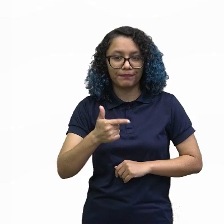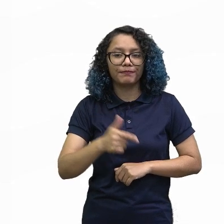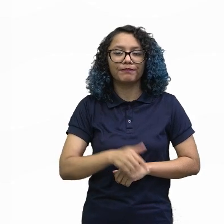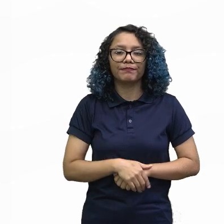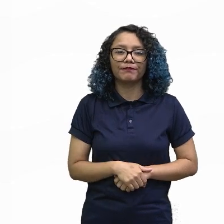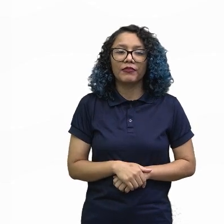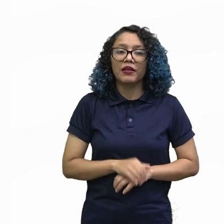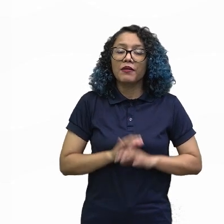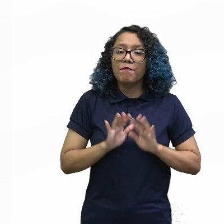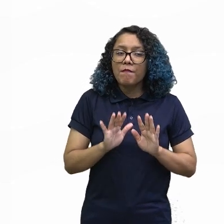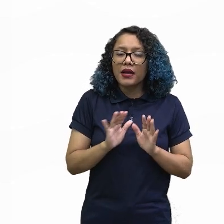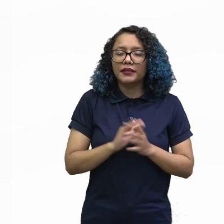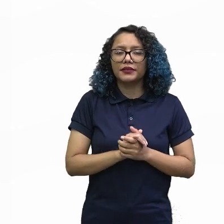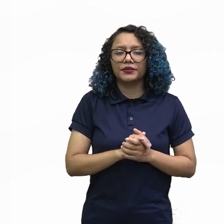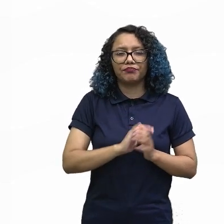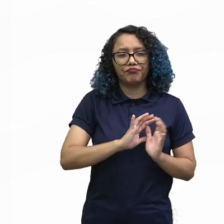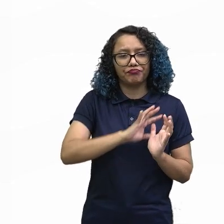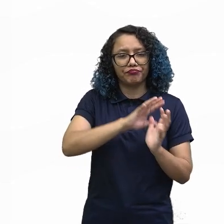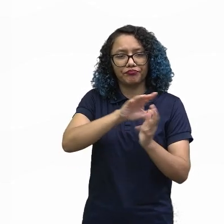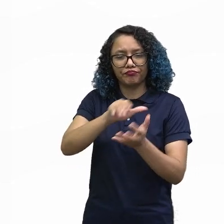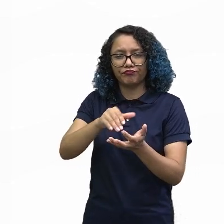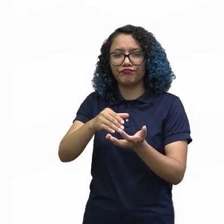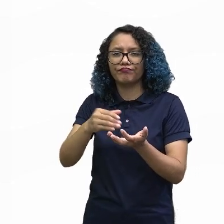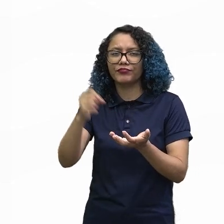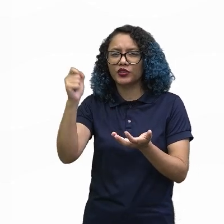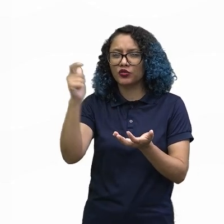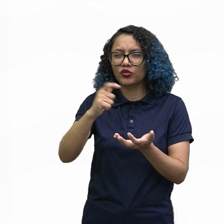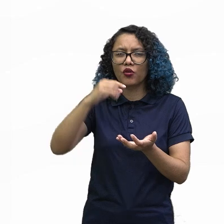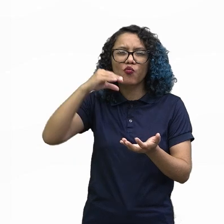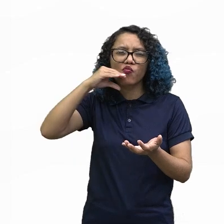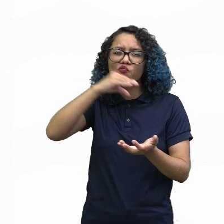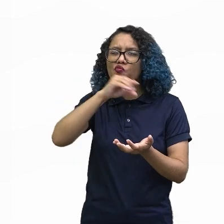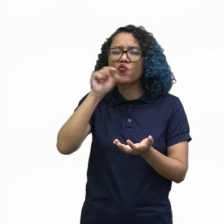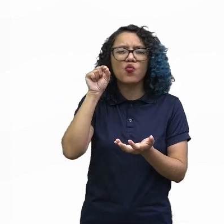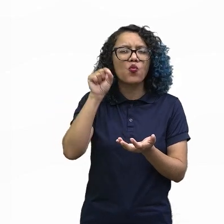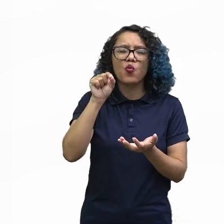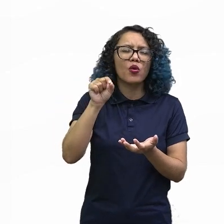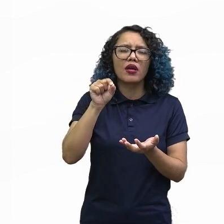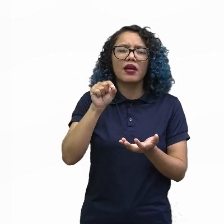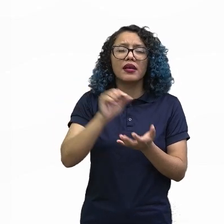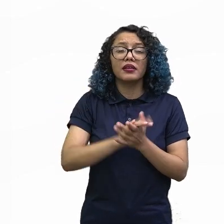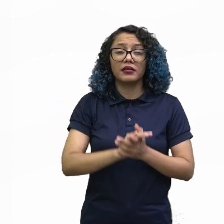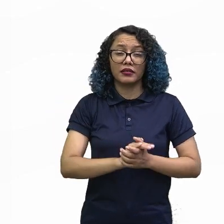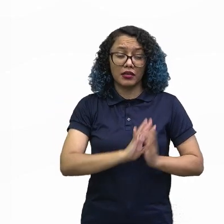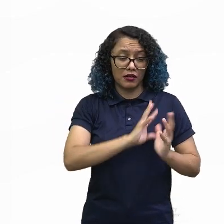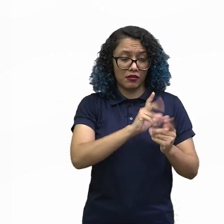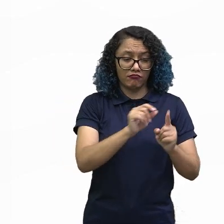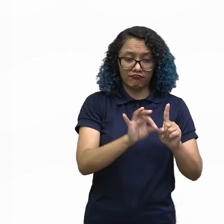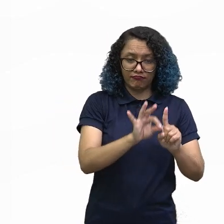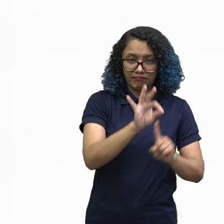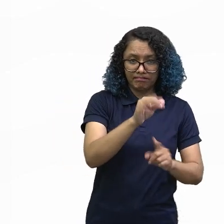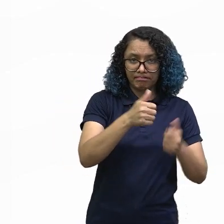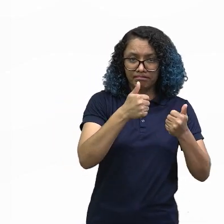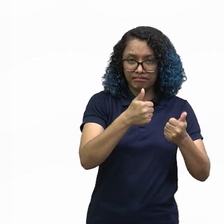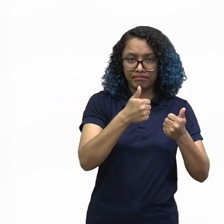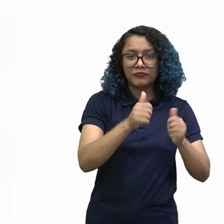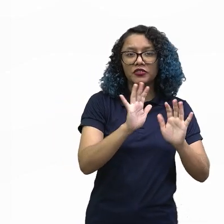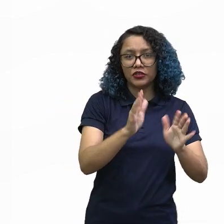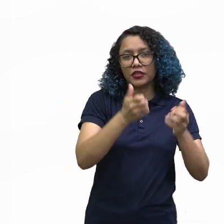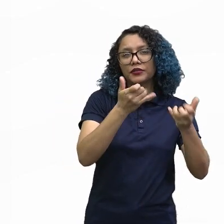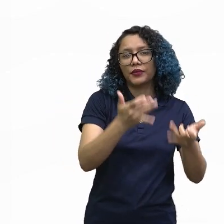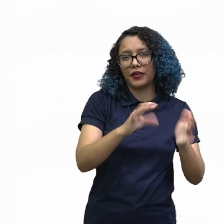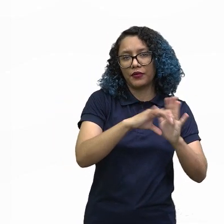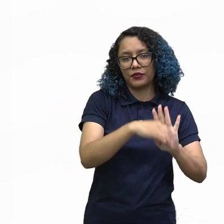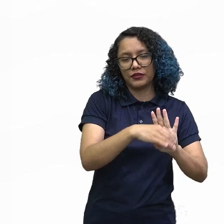que a gente chama de efeito estufa? Vamos aí agora a esse outro questionamento. Já vimos o que é o aquecimento